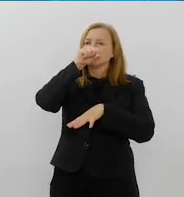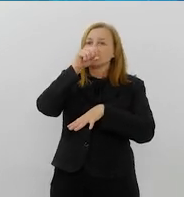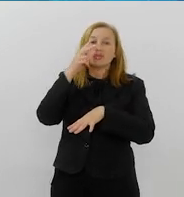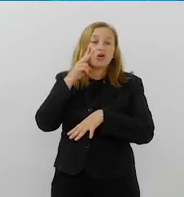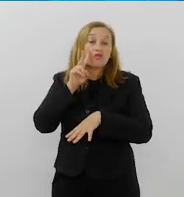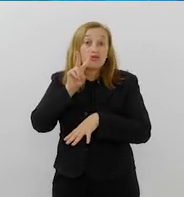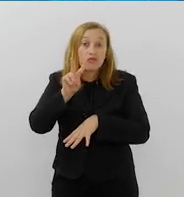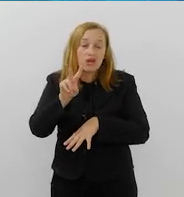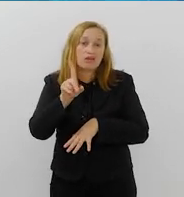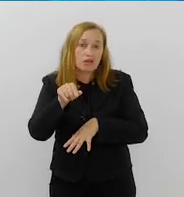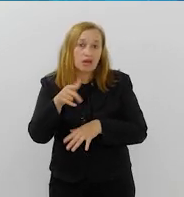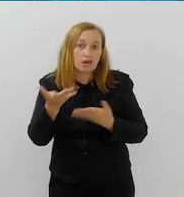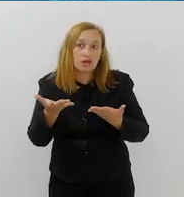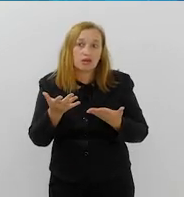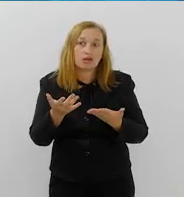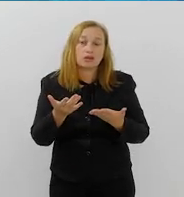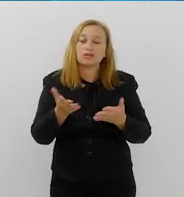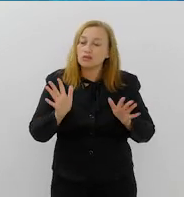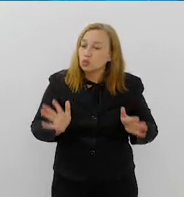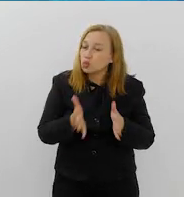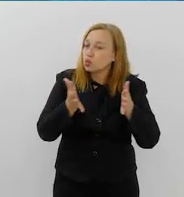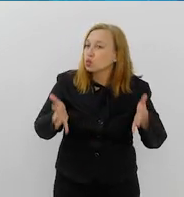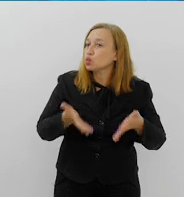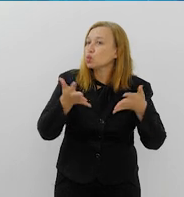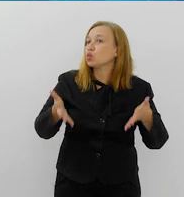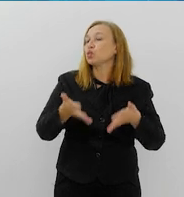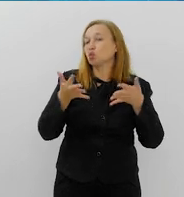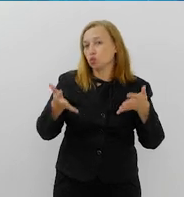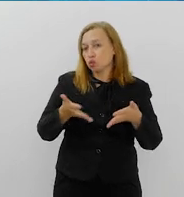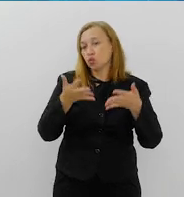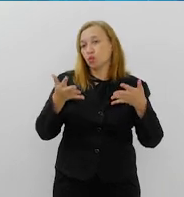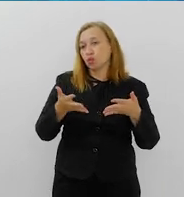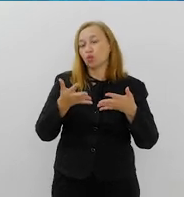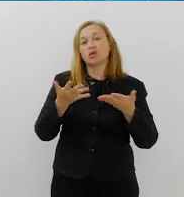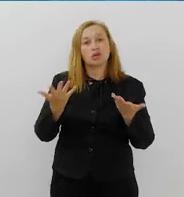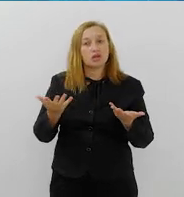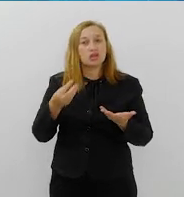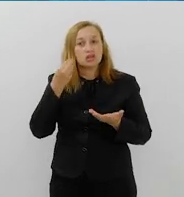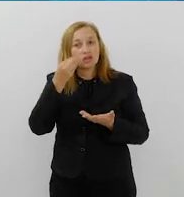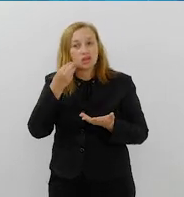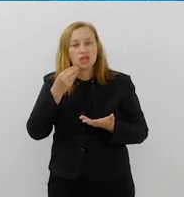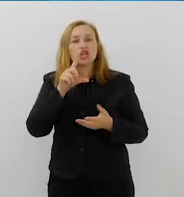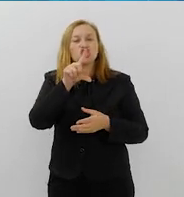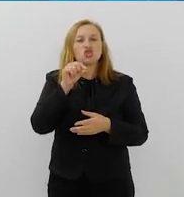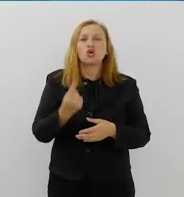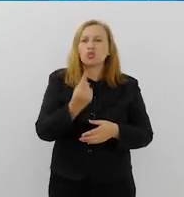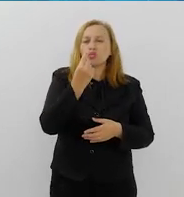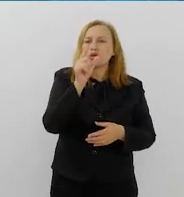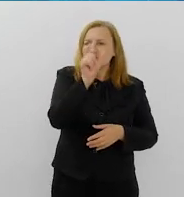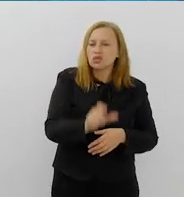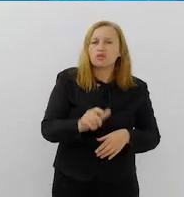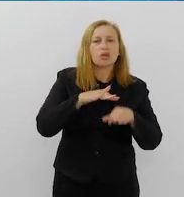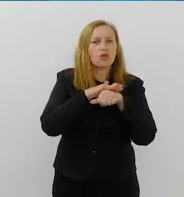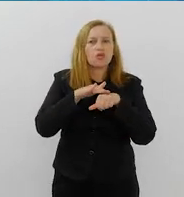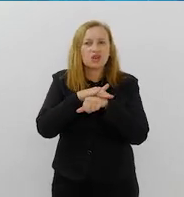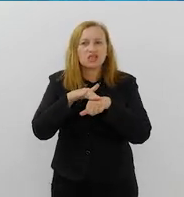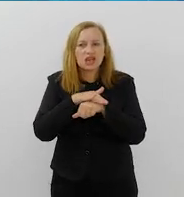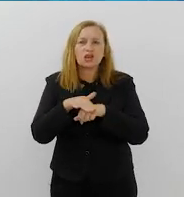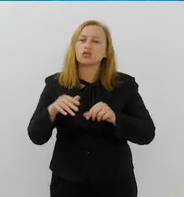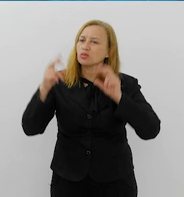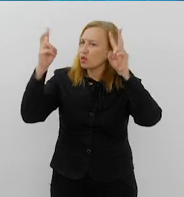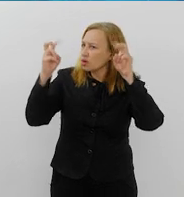audição, olfato, visão, né? Então, estimular esse convívio, escolhe uma pessoa para